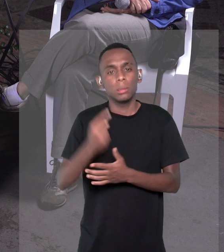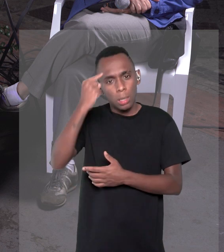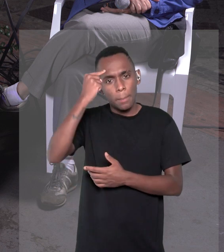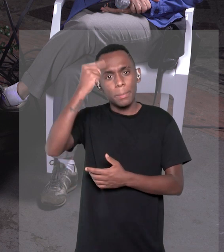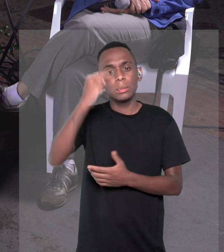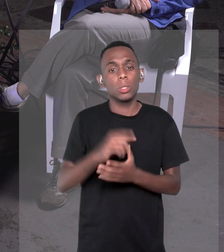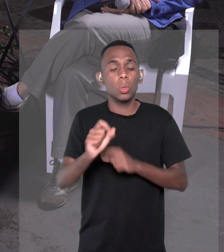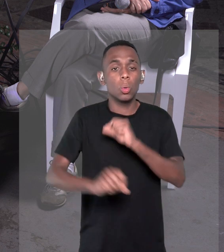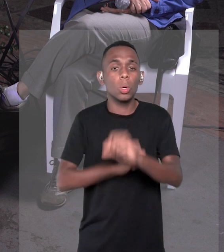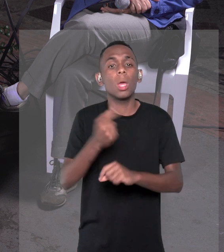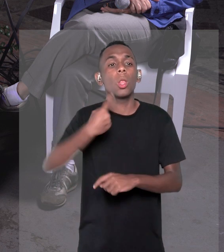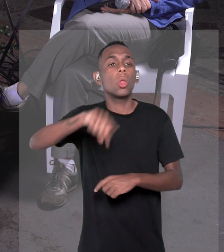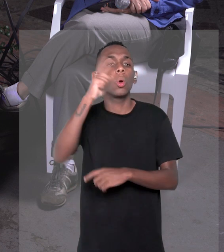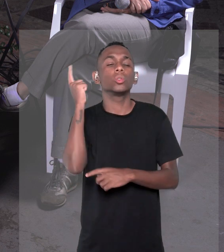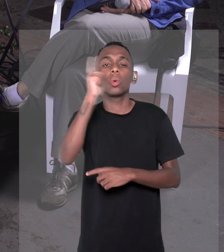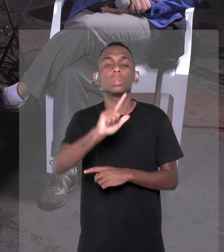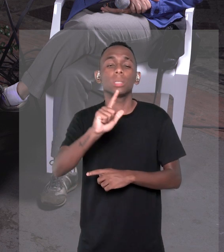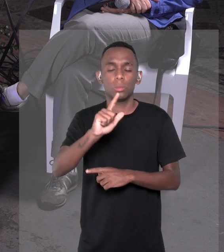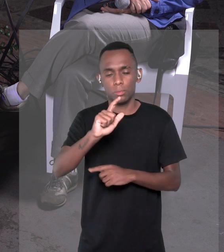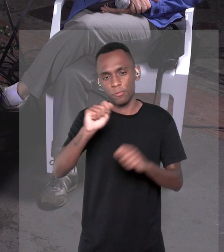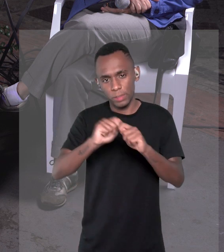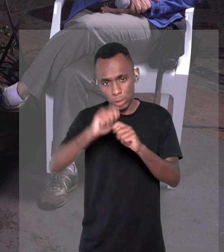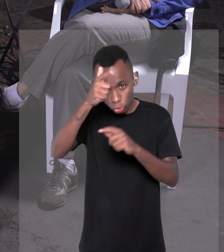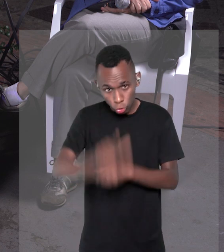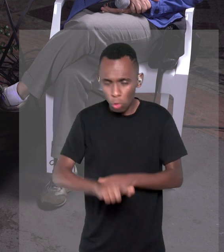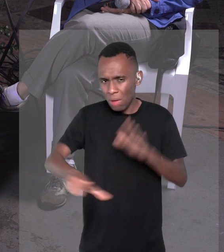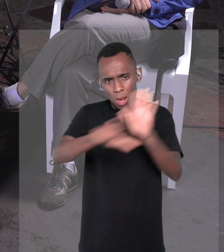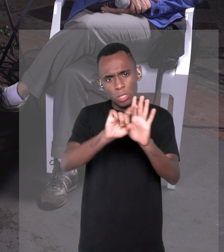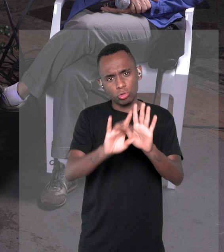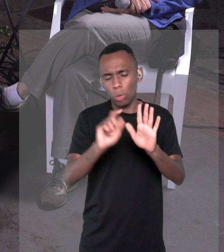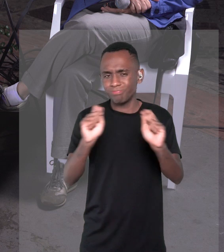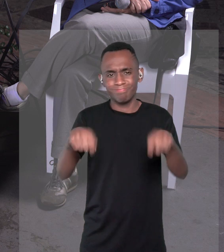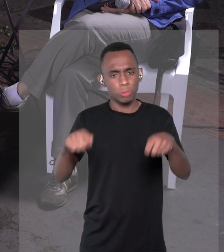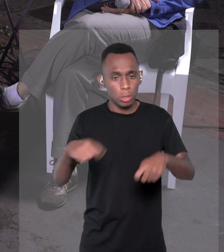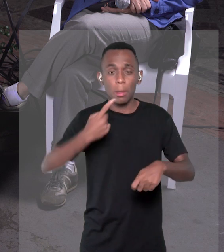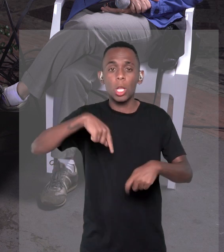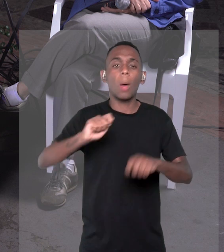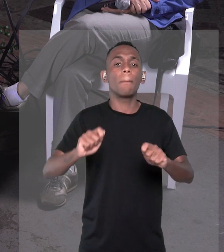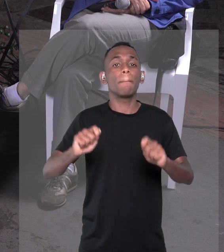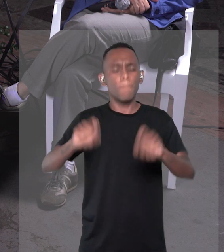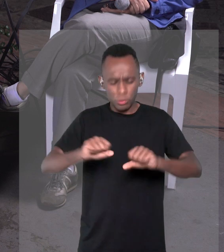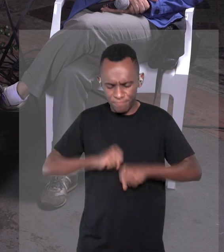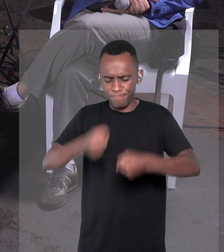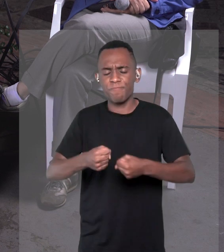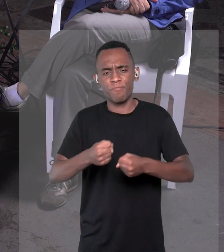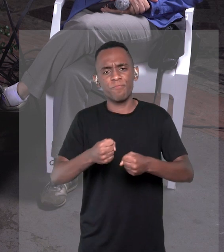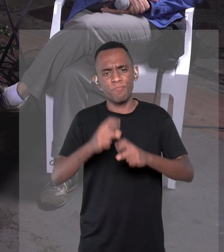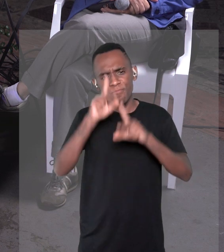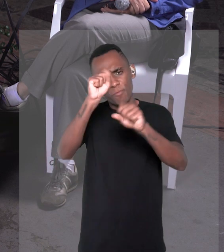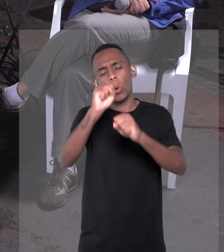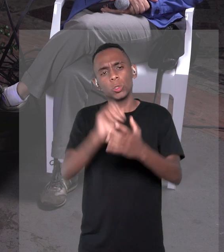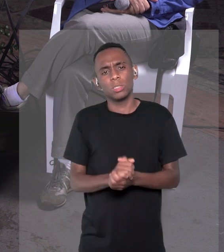que exercer o ódio? Para que destilar ódio se a gente tem outros afetos, que é o que conta nessa vida? Então,